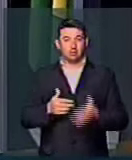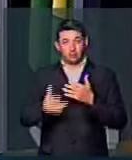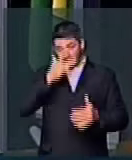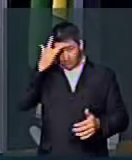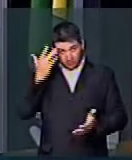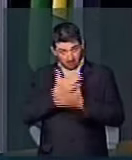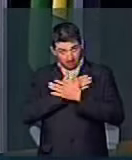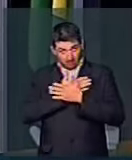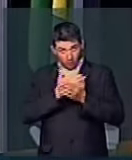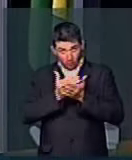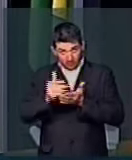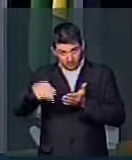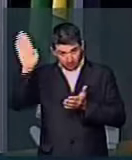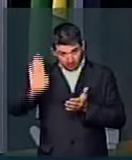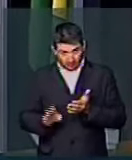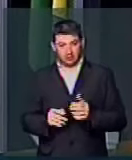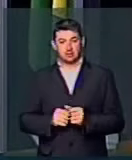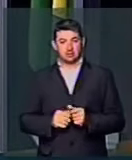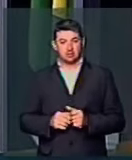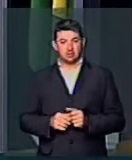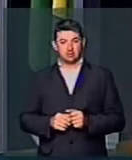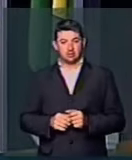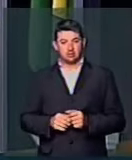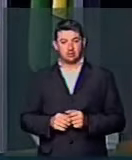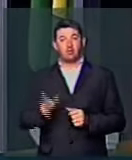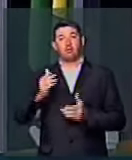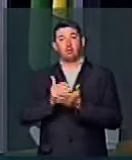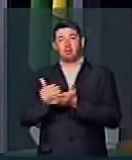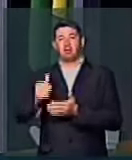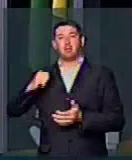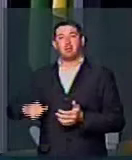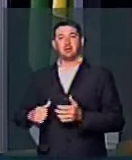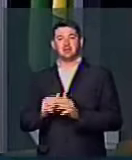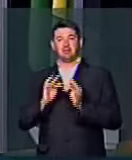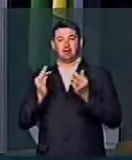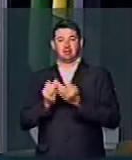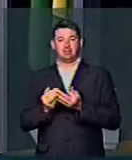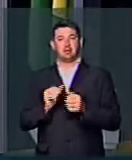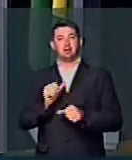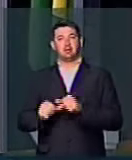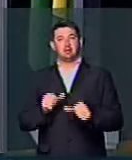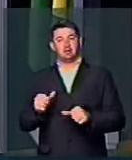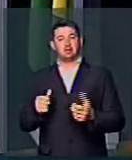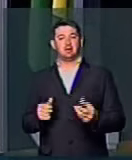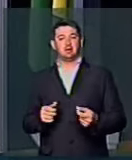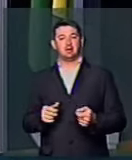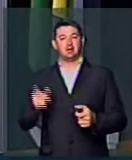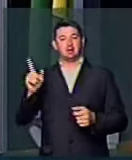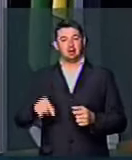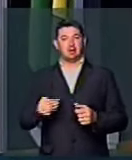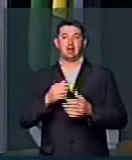emprego, aqui no Brasil, sendo humilde, né, ele vai para o Bolsa Família e passa a ser considerado